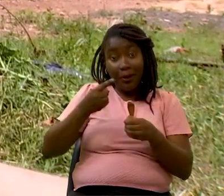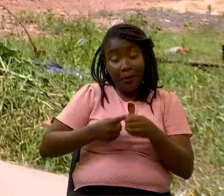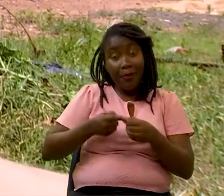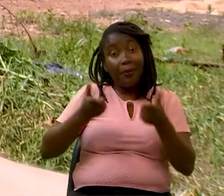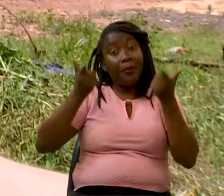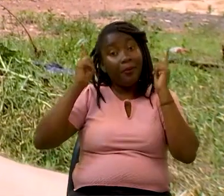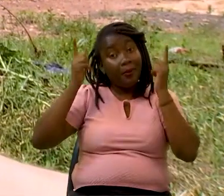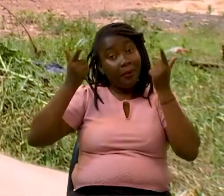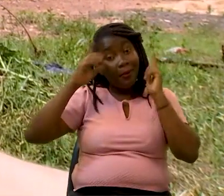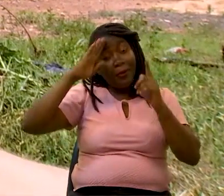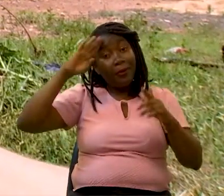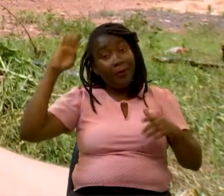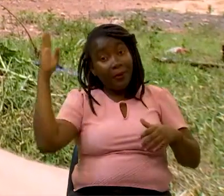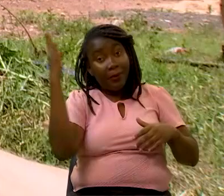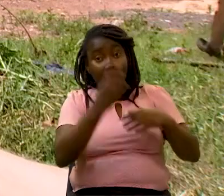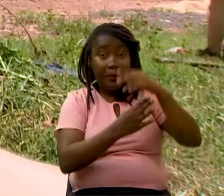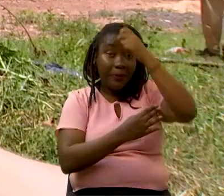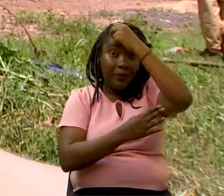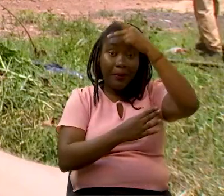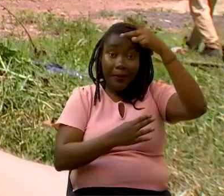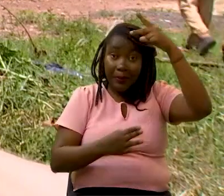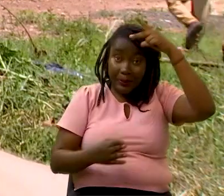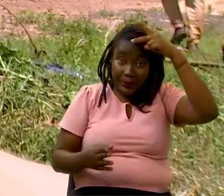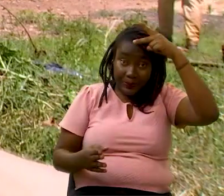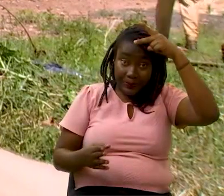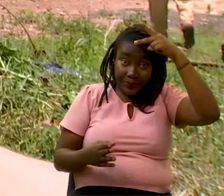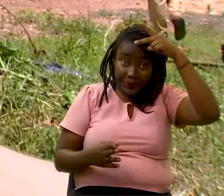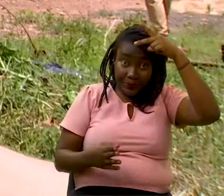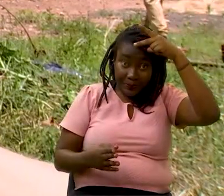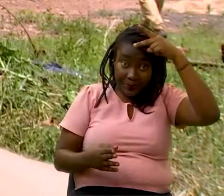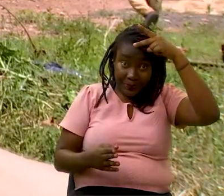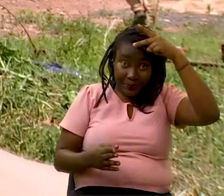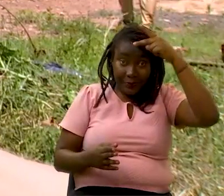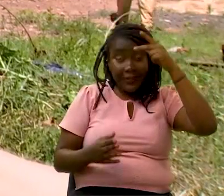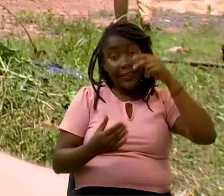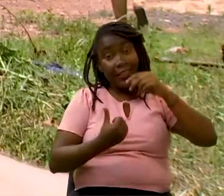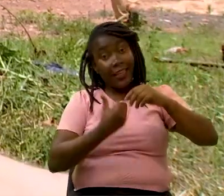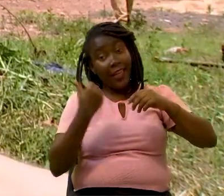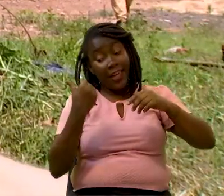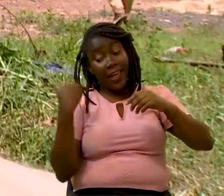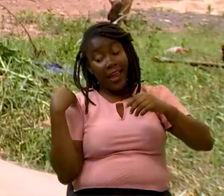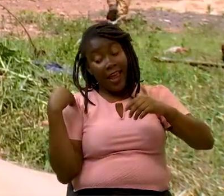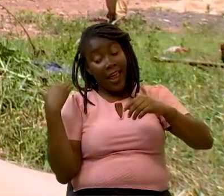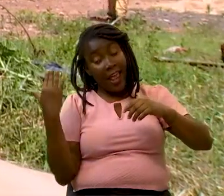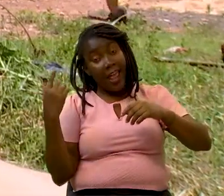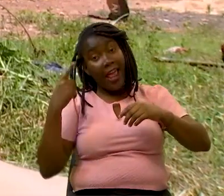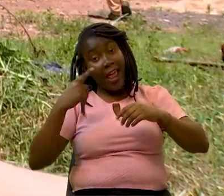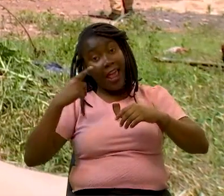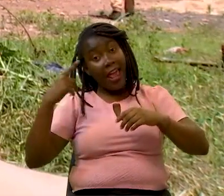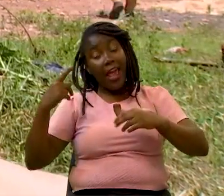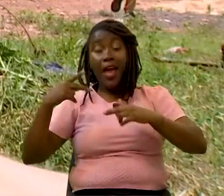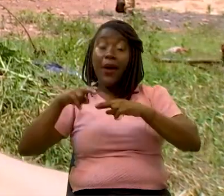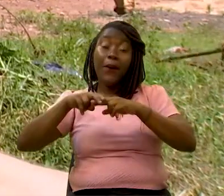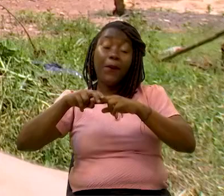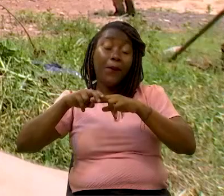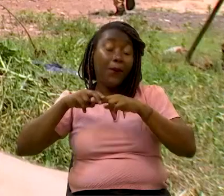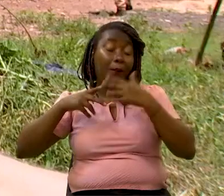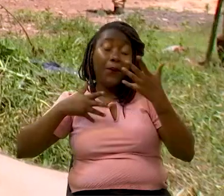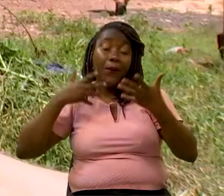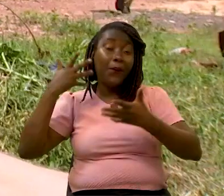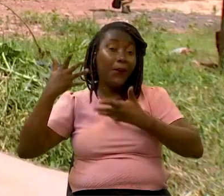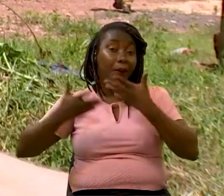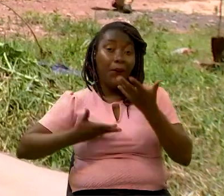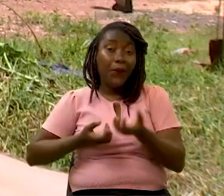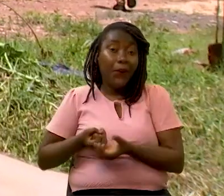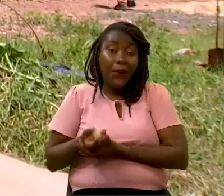área de lazer destinada pela prefeitura como área de lazer. E a parte de cá é realmente a APP por conta